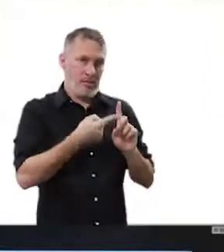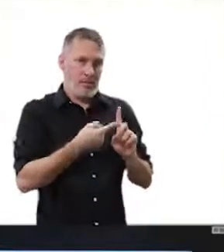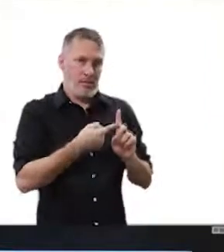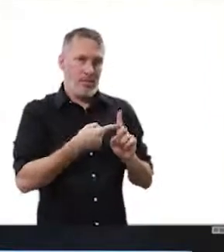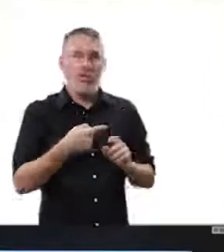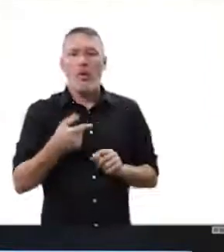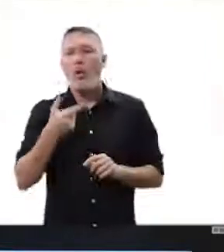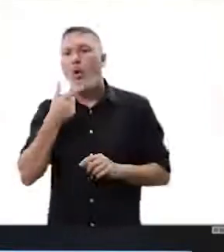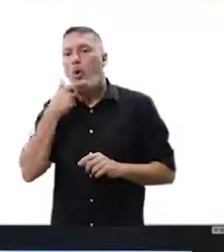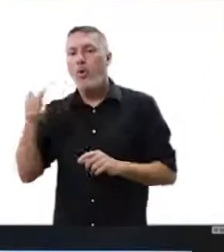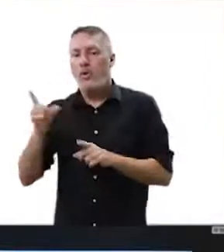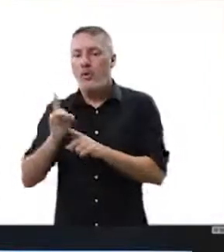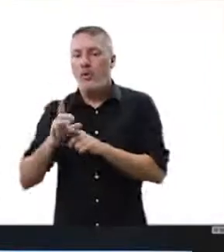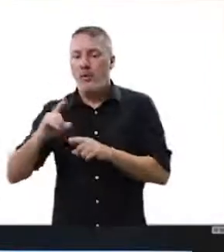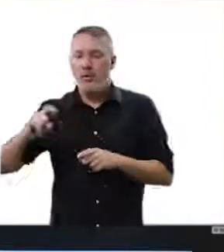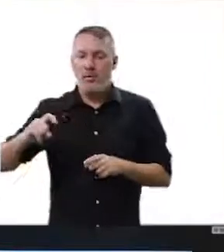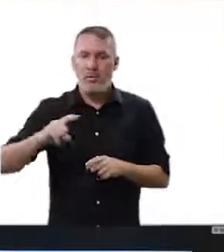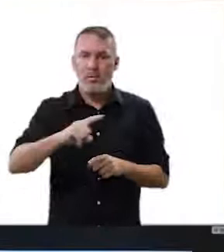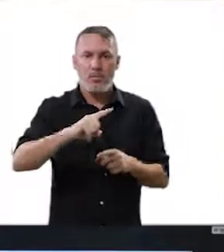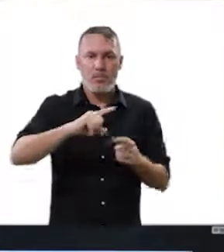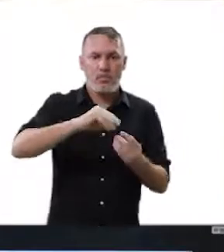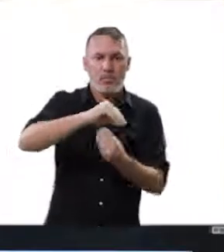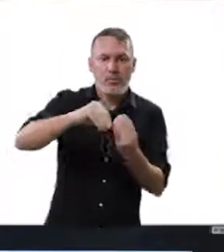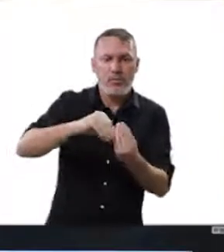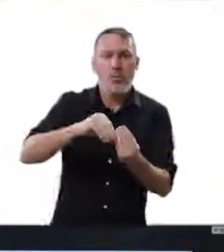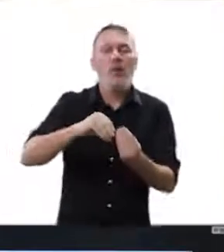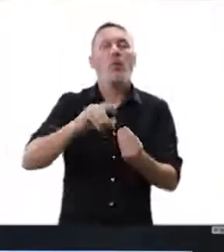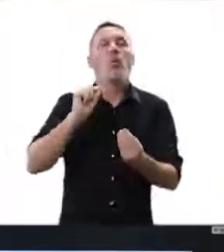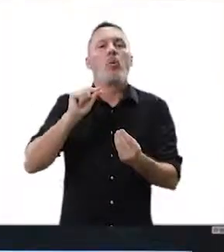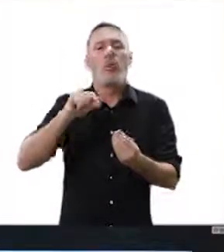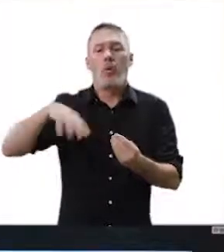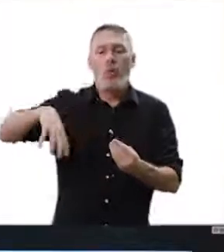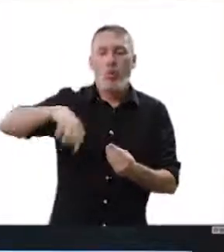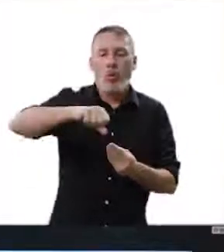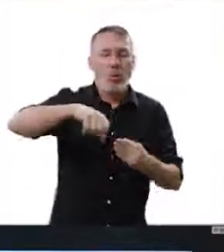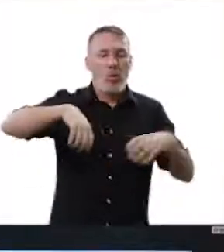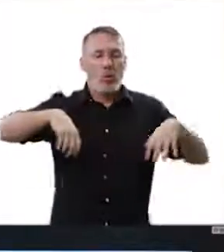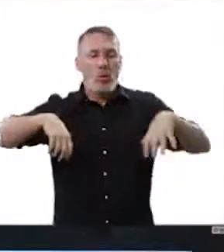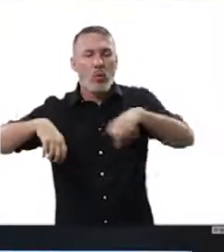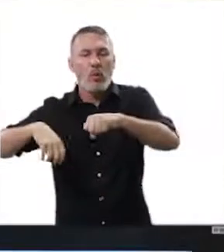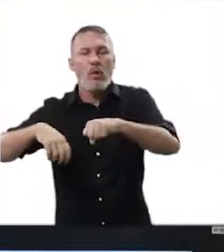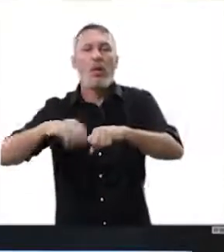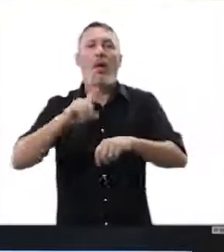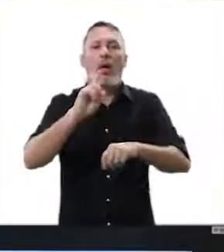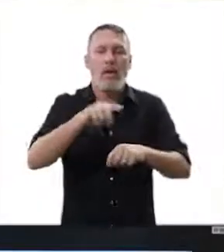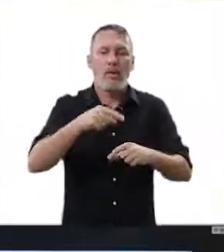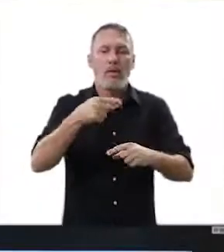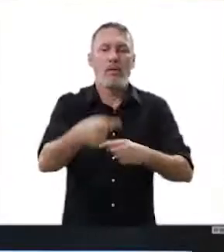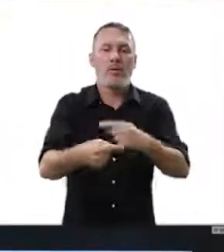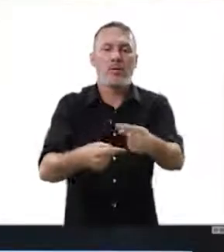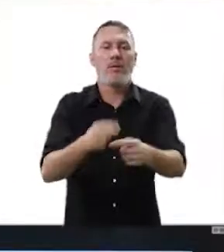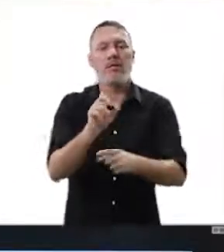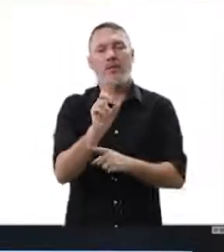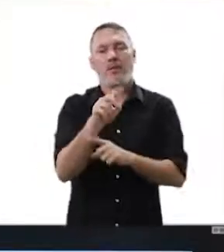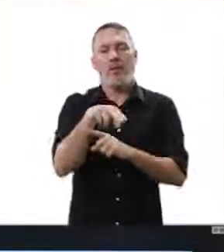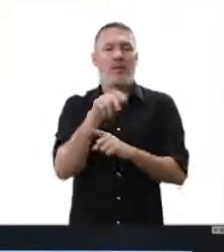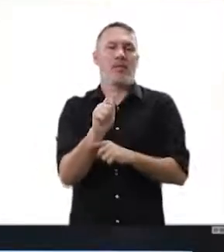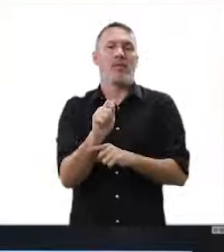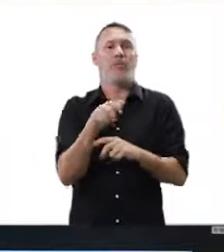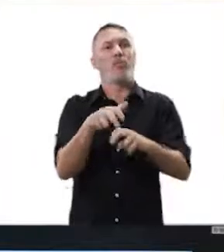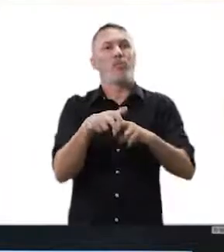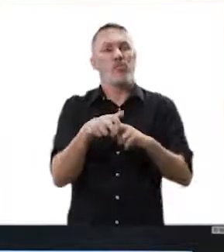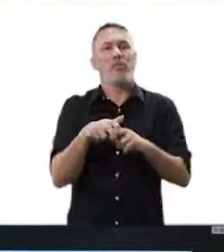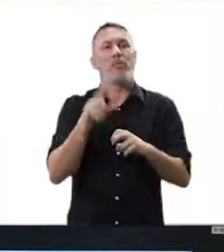DNA, que é composto por duas fitas, né, que são entrelaçadas, formando uma dupla hélice, e ele é constituído de